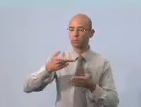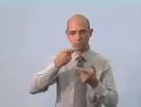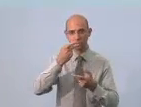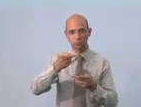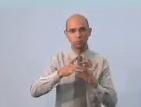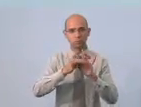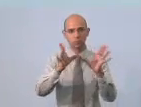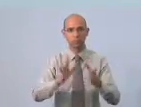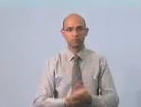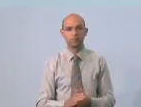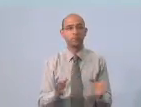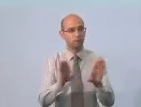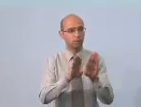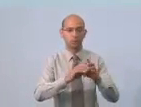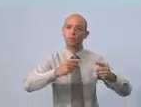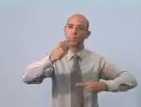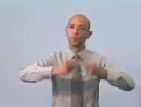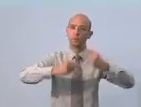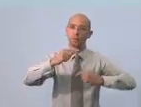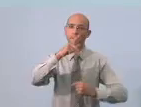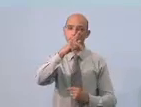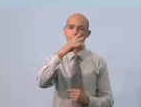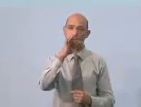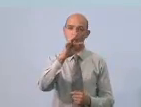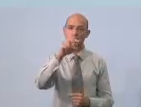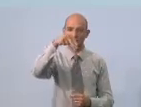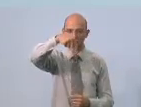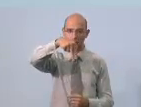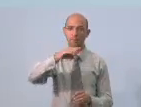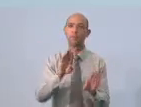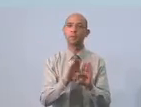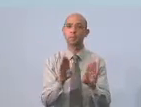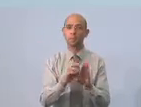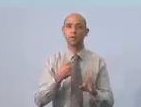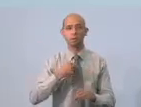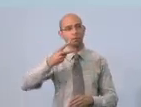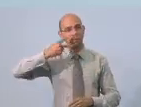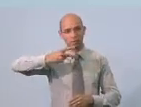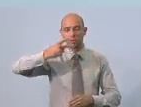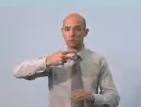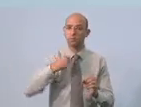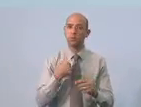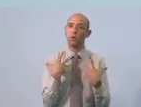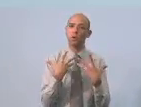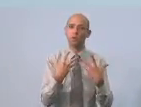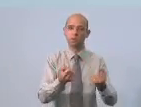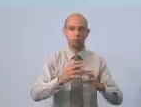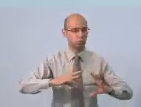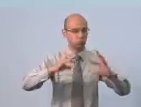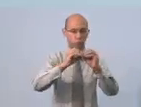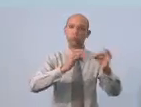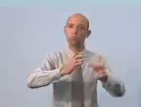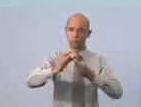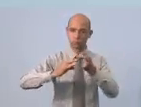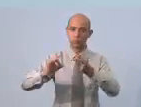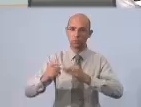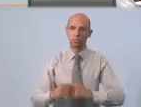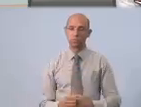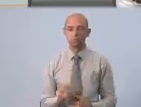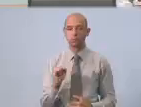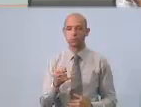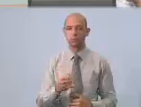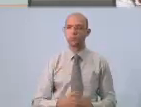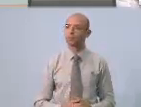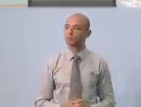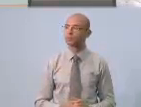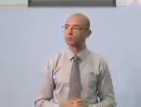Após a reunião da bancada do PTN, como coloca a Vossa Excelência, esse vereador participará de todos os projetos. Espero que a reunião